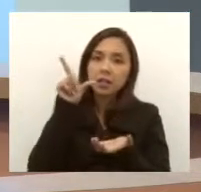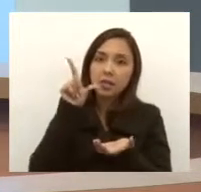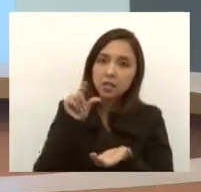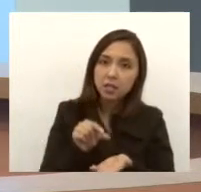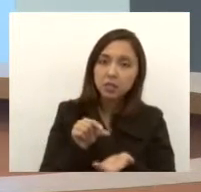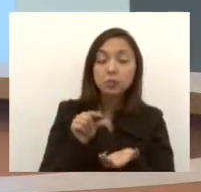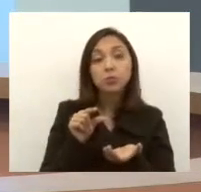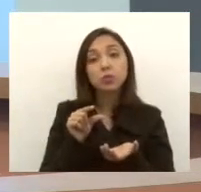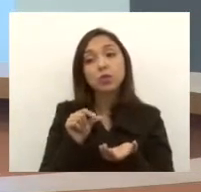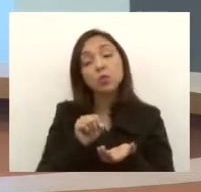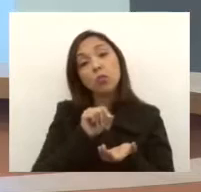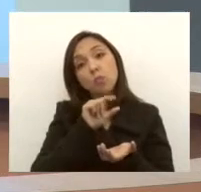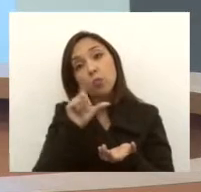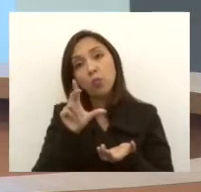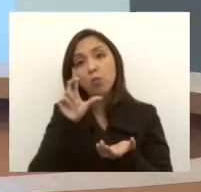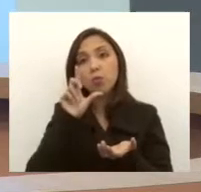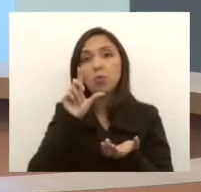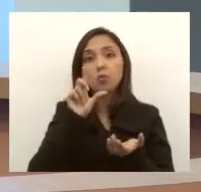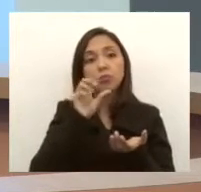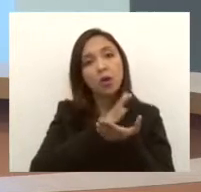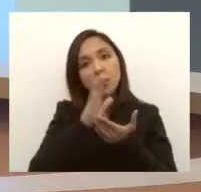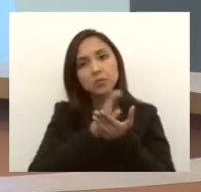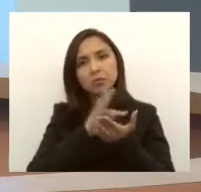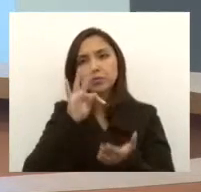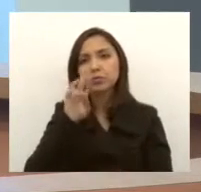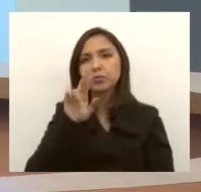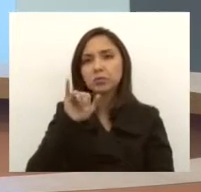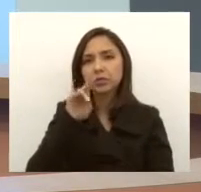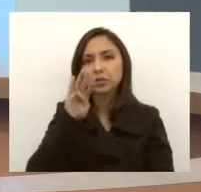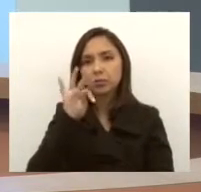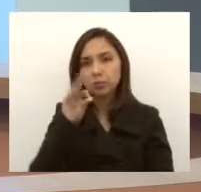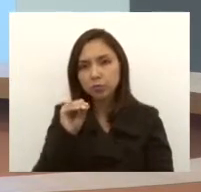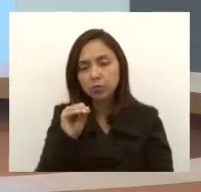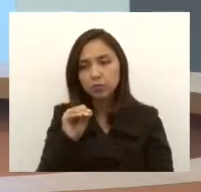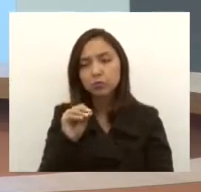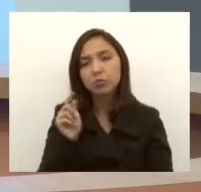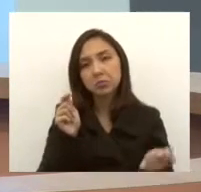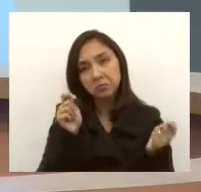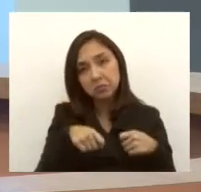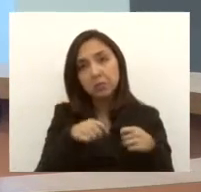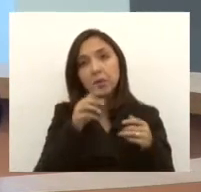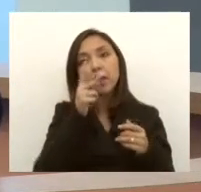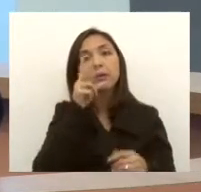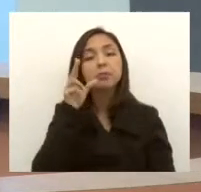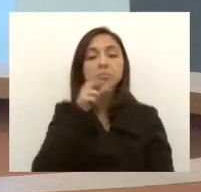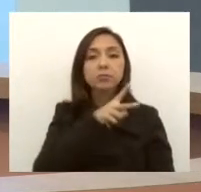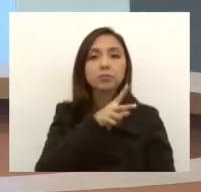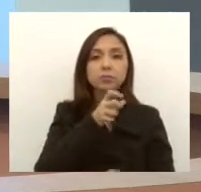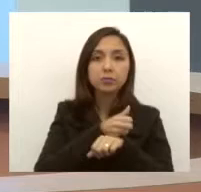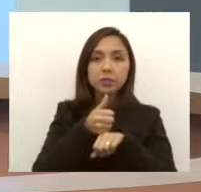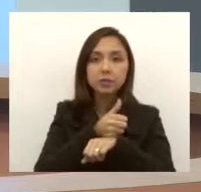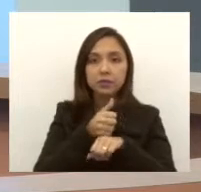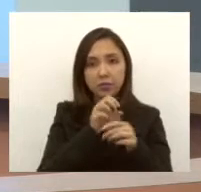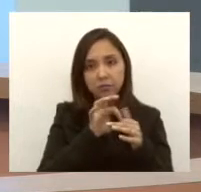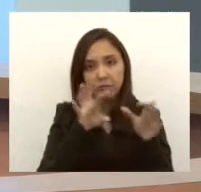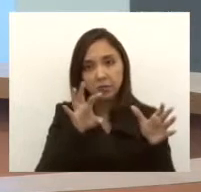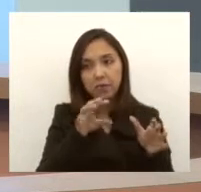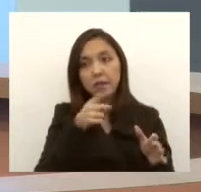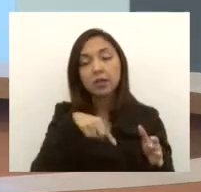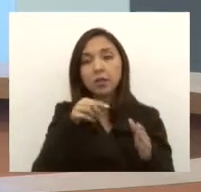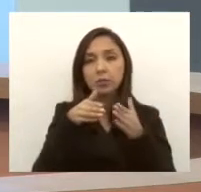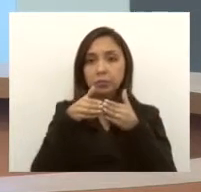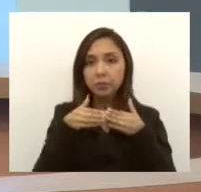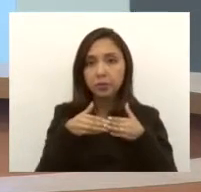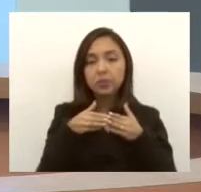ou isenção ou redução de alguns tributos impostos para profissionais liberais. Eu estou cobrando para que se